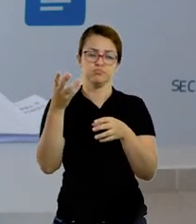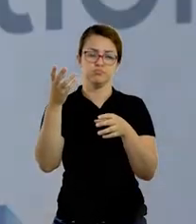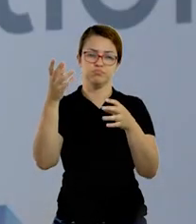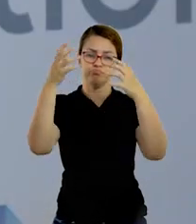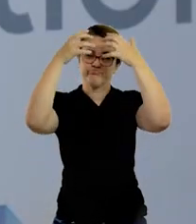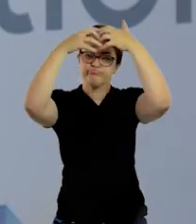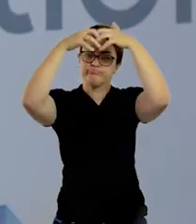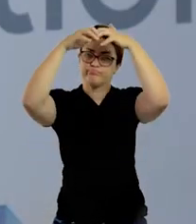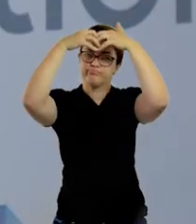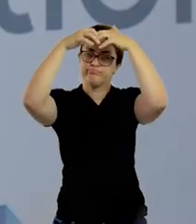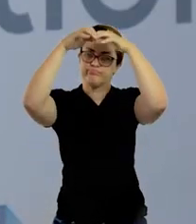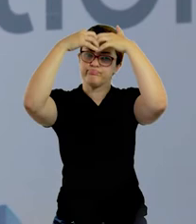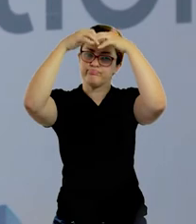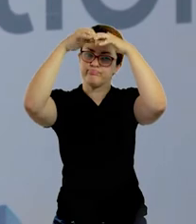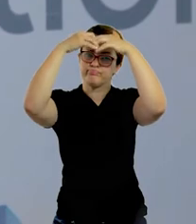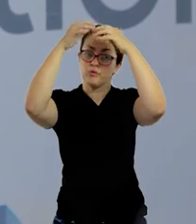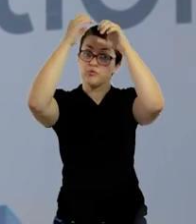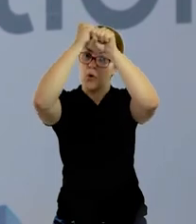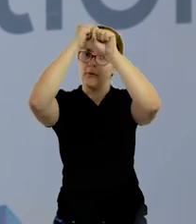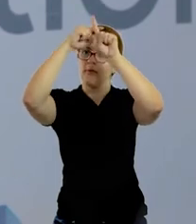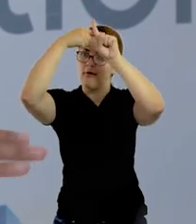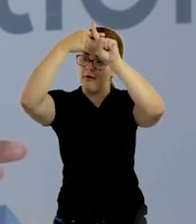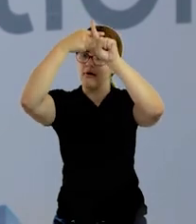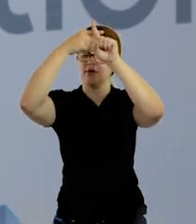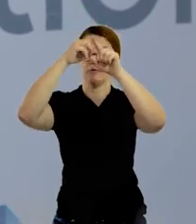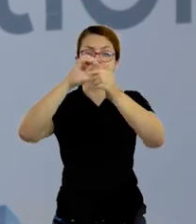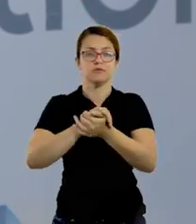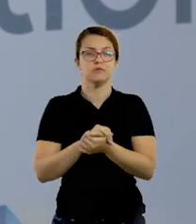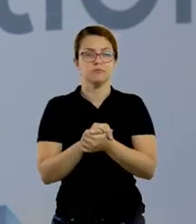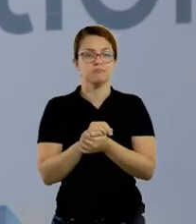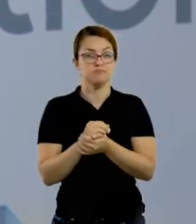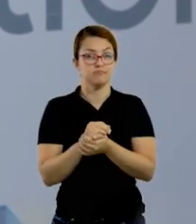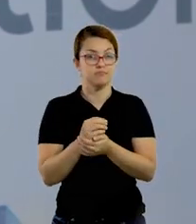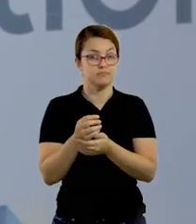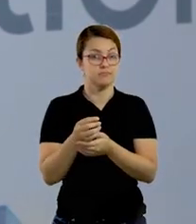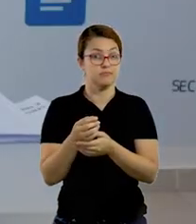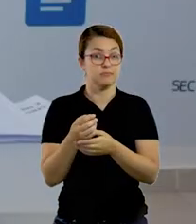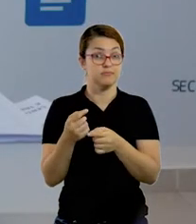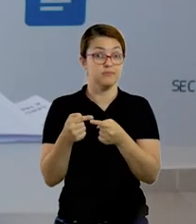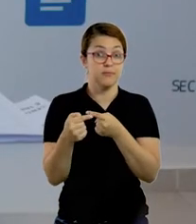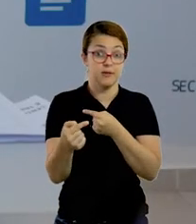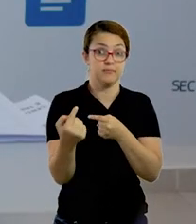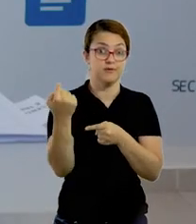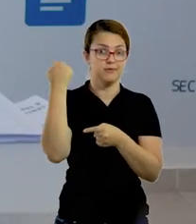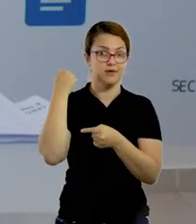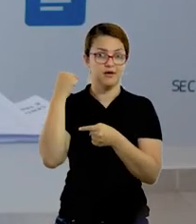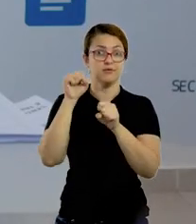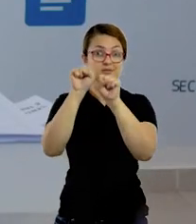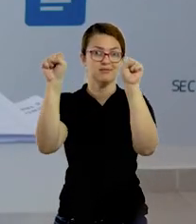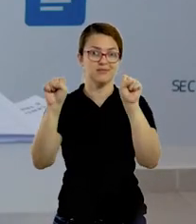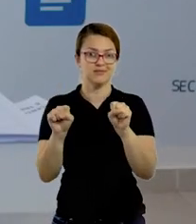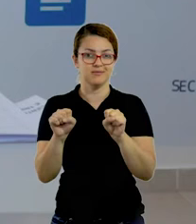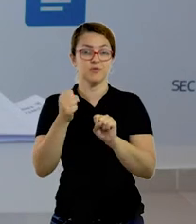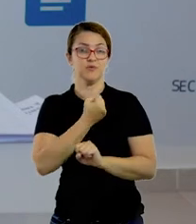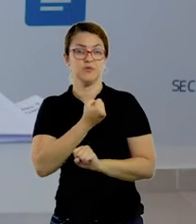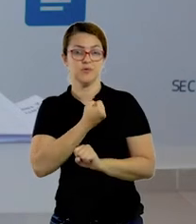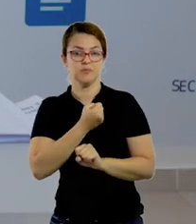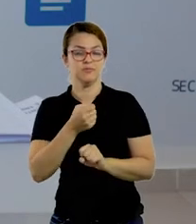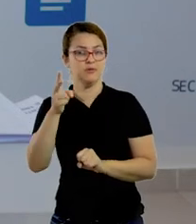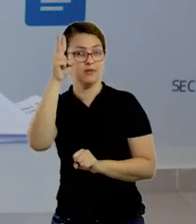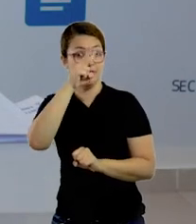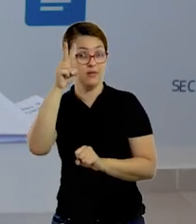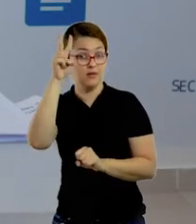A semana passada, nós trabalhamos o sistema de numeração decimal. Eu trouxe para vocês um recurso para a